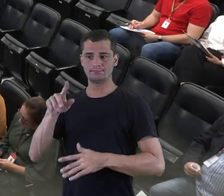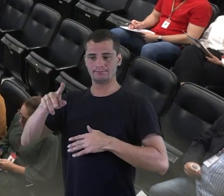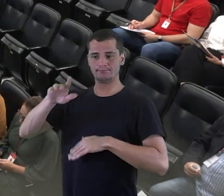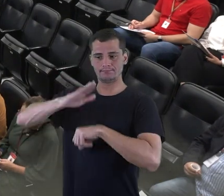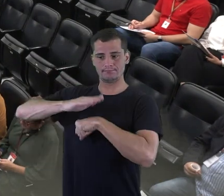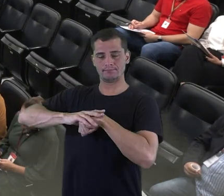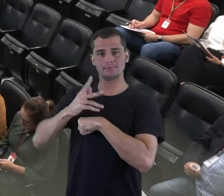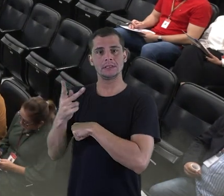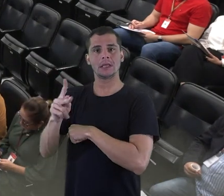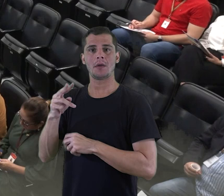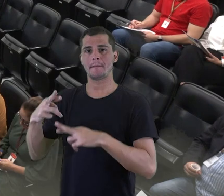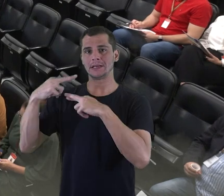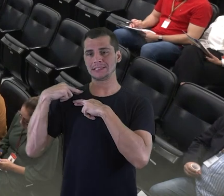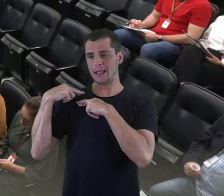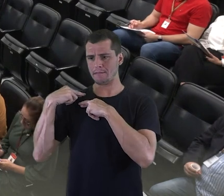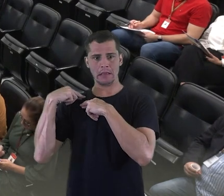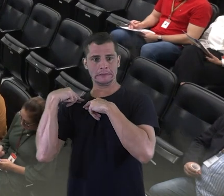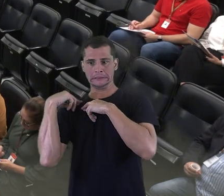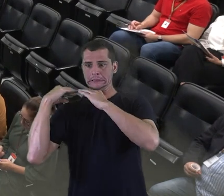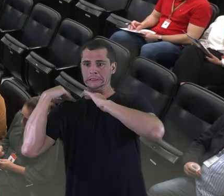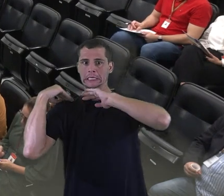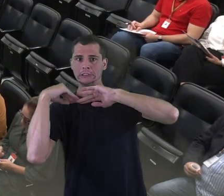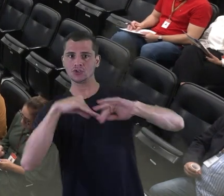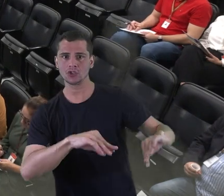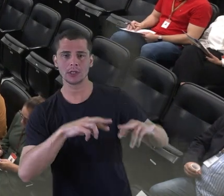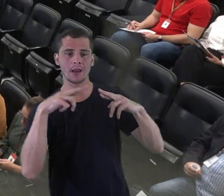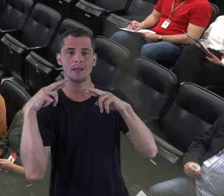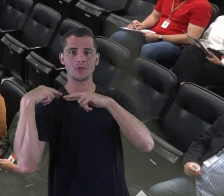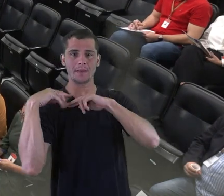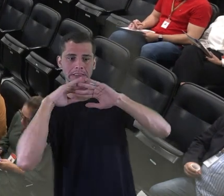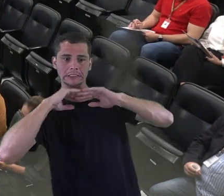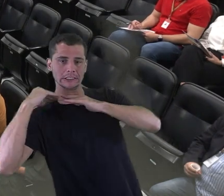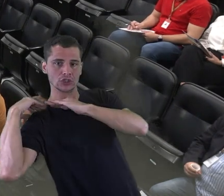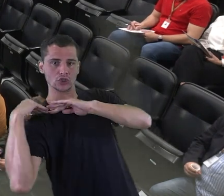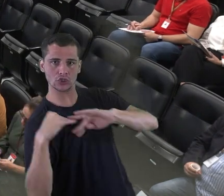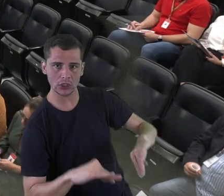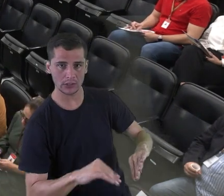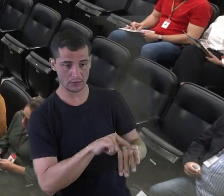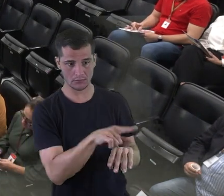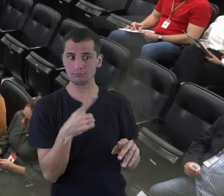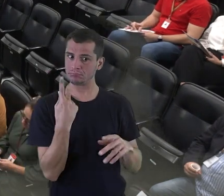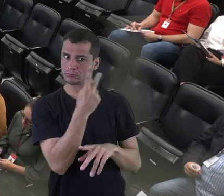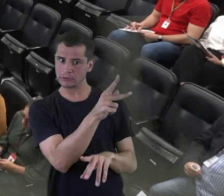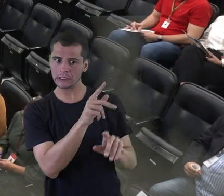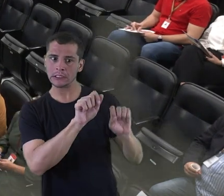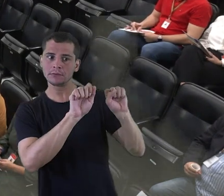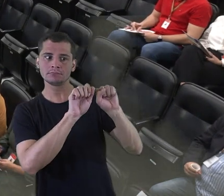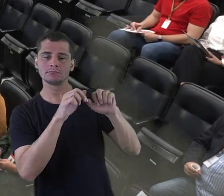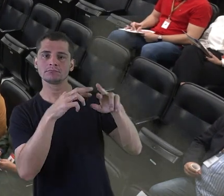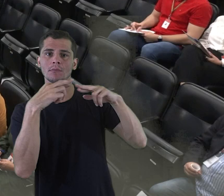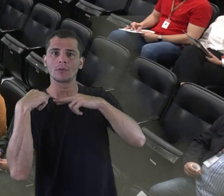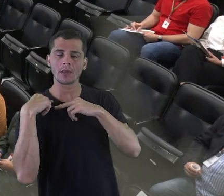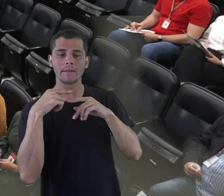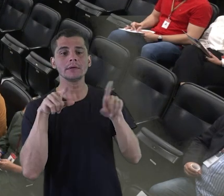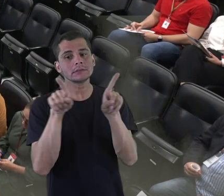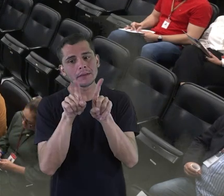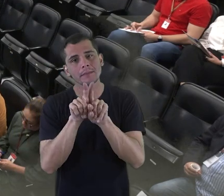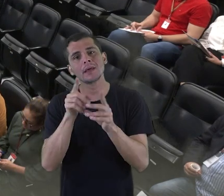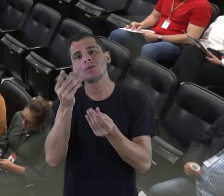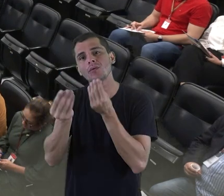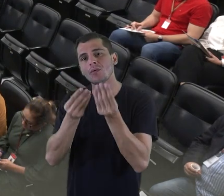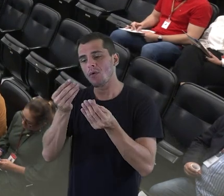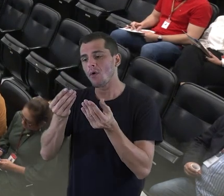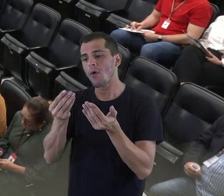e imputar esse nexo de causalidade a terceira se o nexo causalidade for com a assembleia independe de dólar ou de culpa